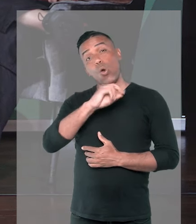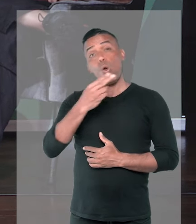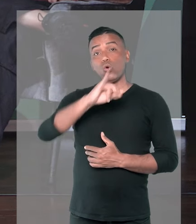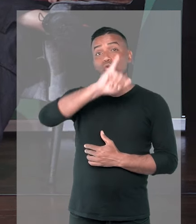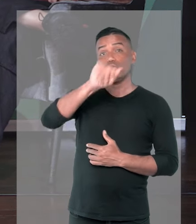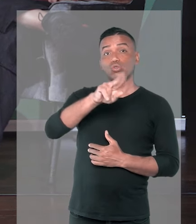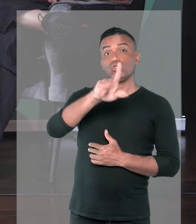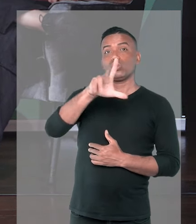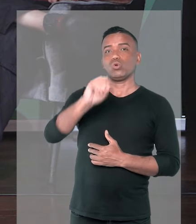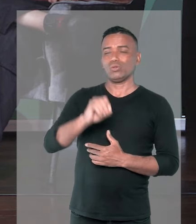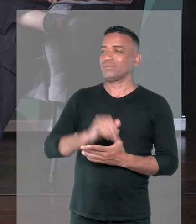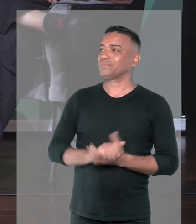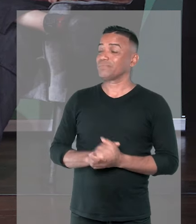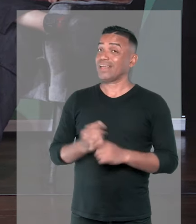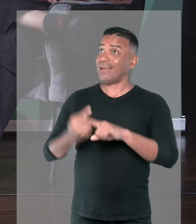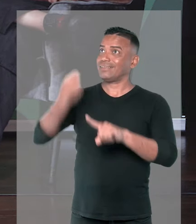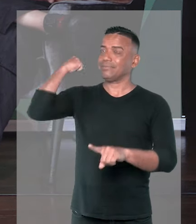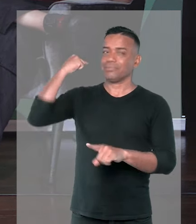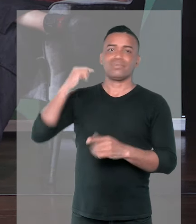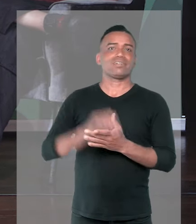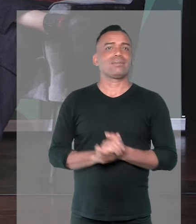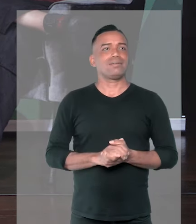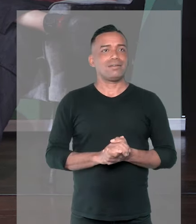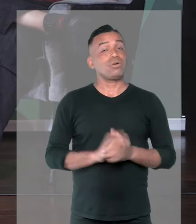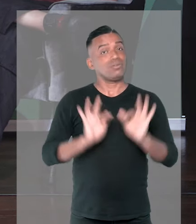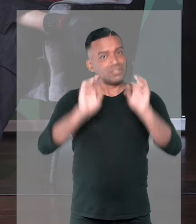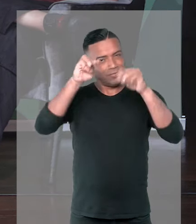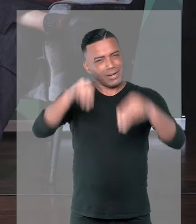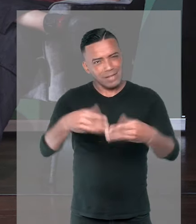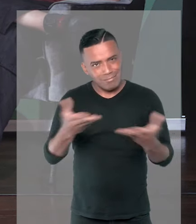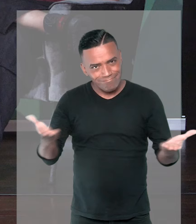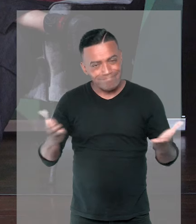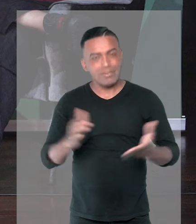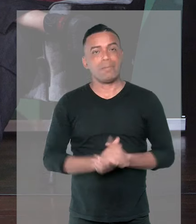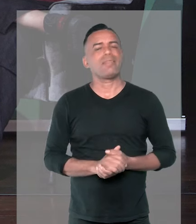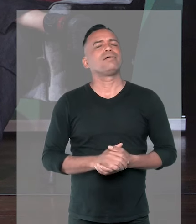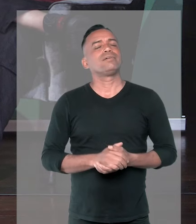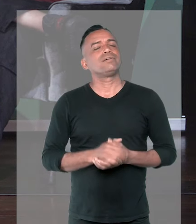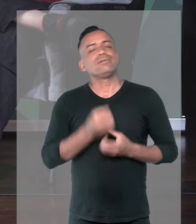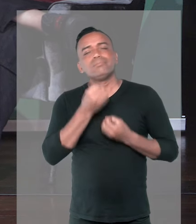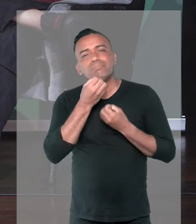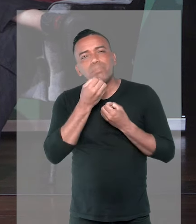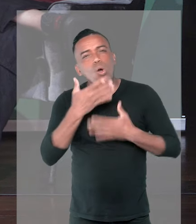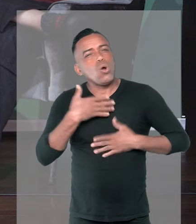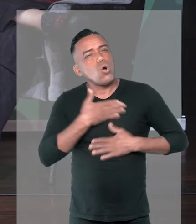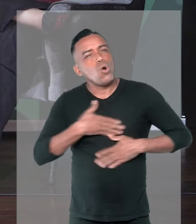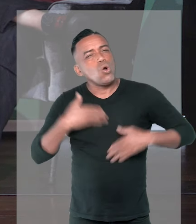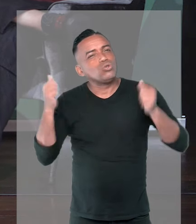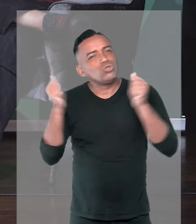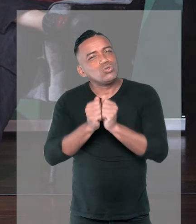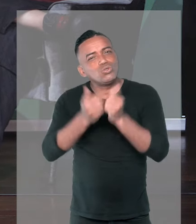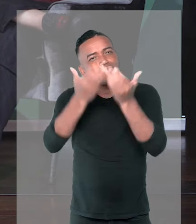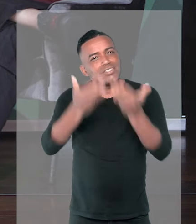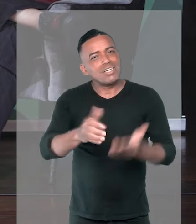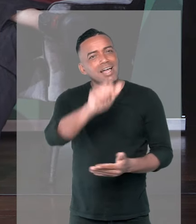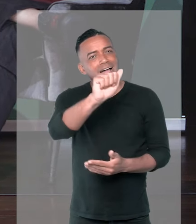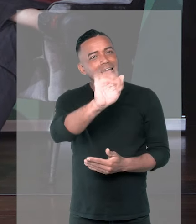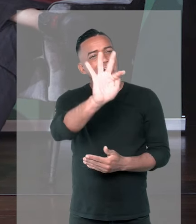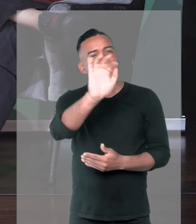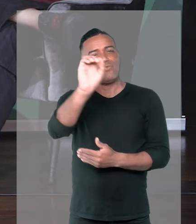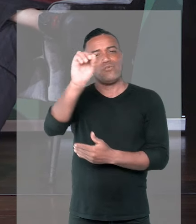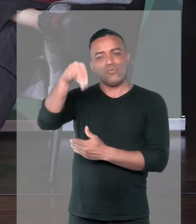atrás quer queria pedir para você encerrar por favor bom é um mega prazer estar aqui com você Afonso muito obrigado por tudo